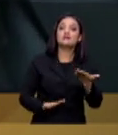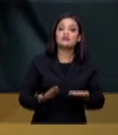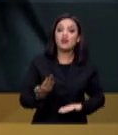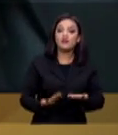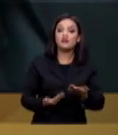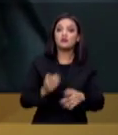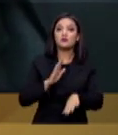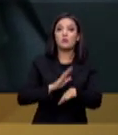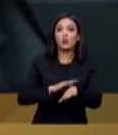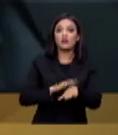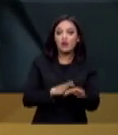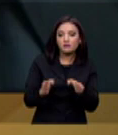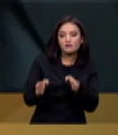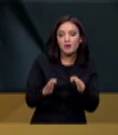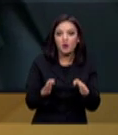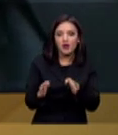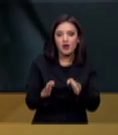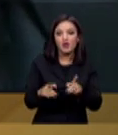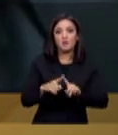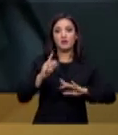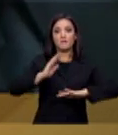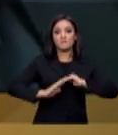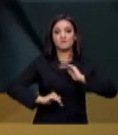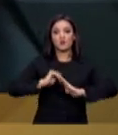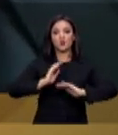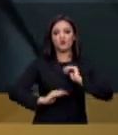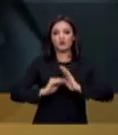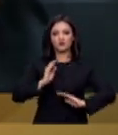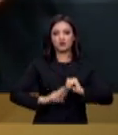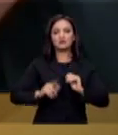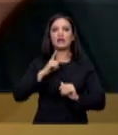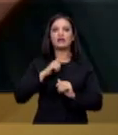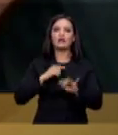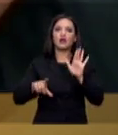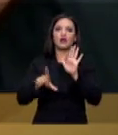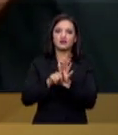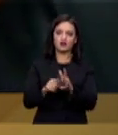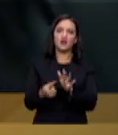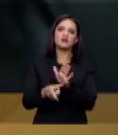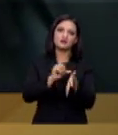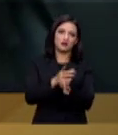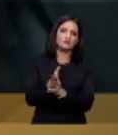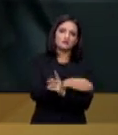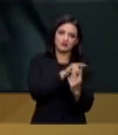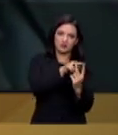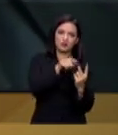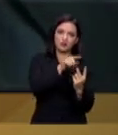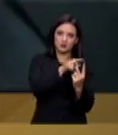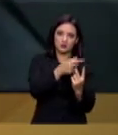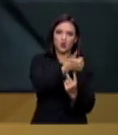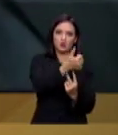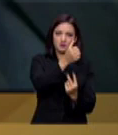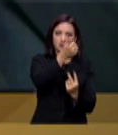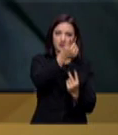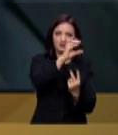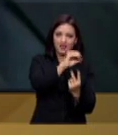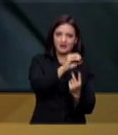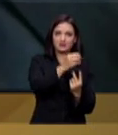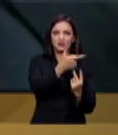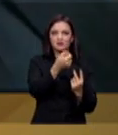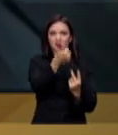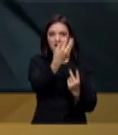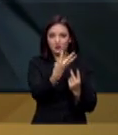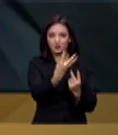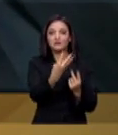prazo determinado para as funções discriminadas naquelas leis que revogaram, nas leis complementares ordinárias alcançadas pelo